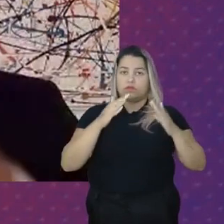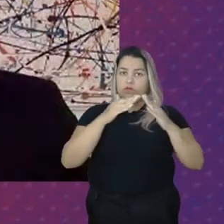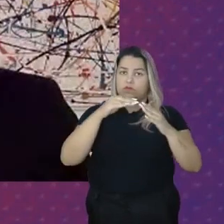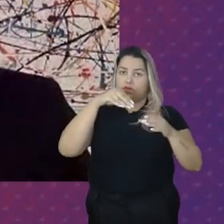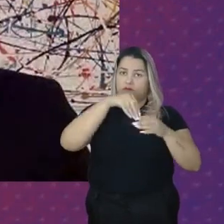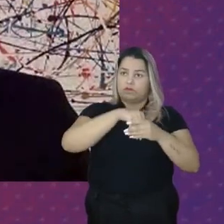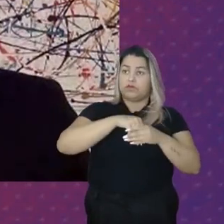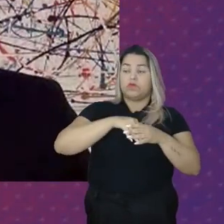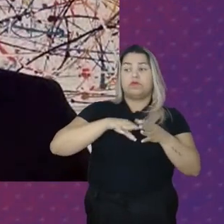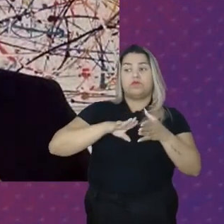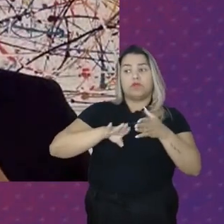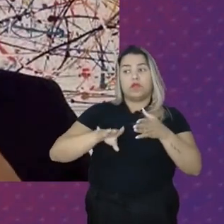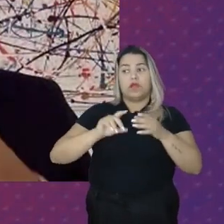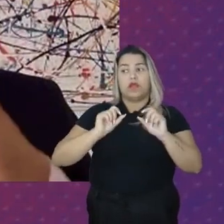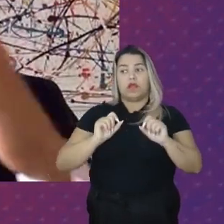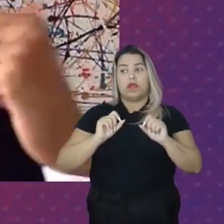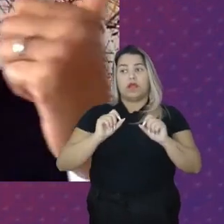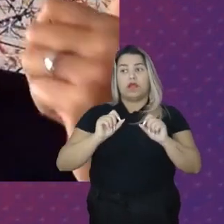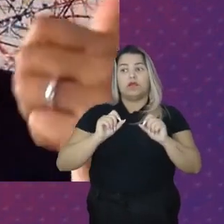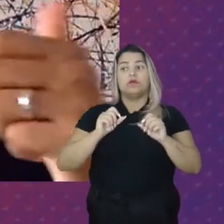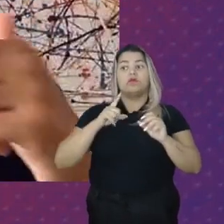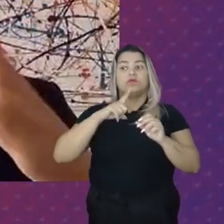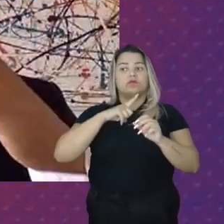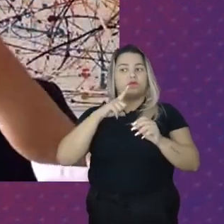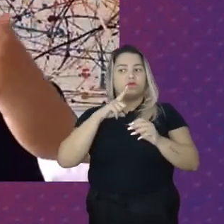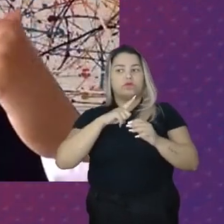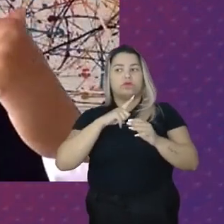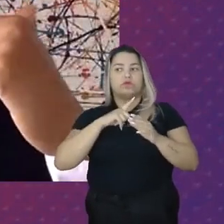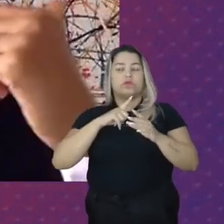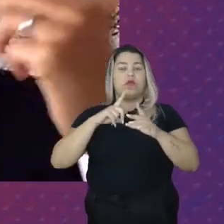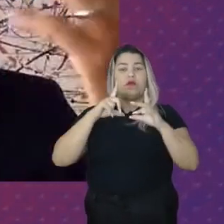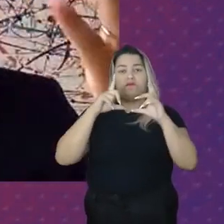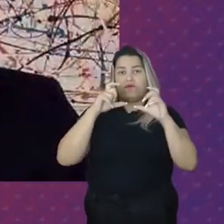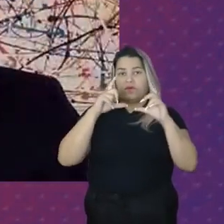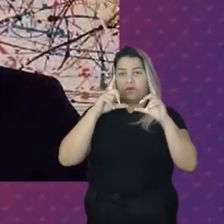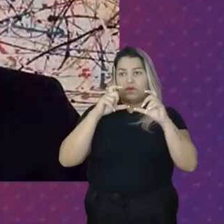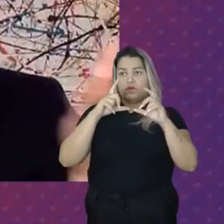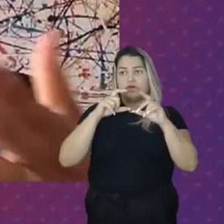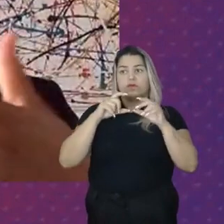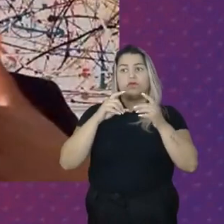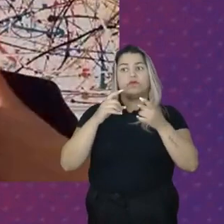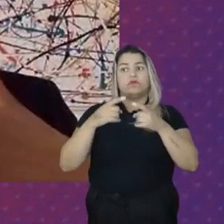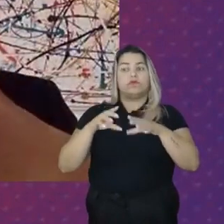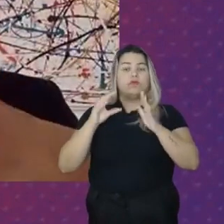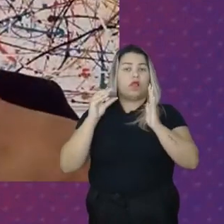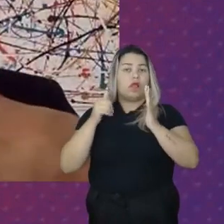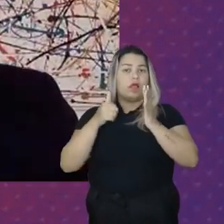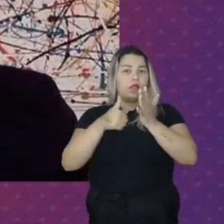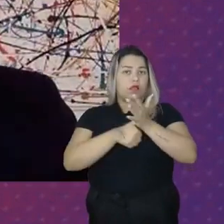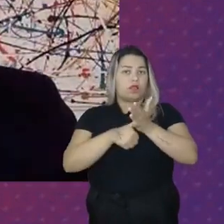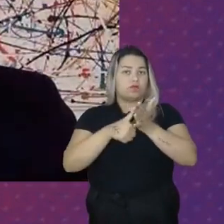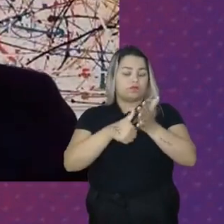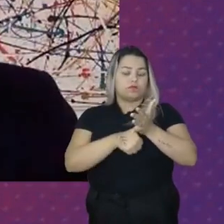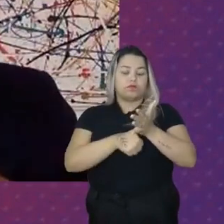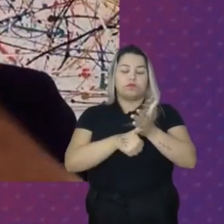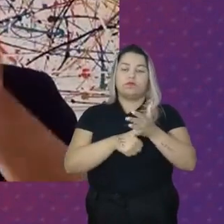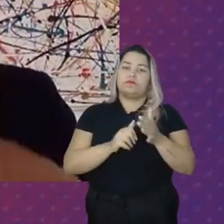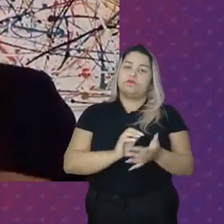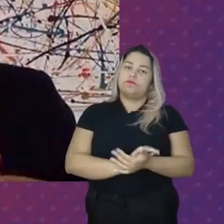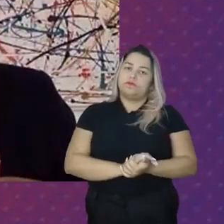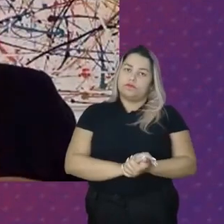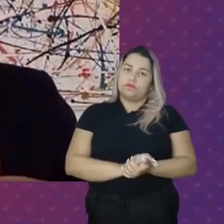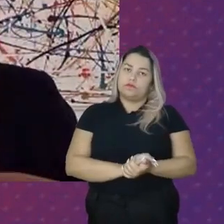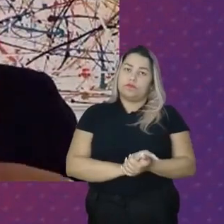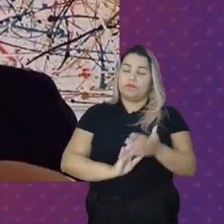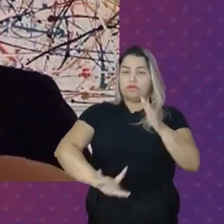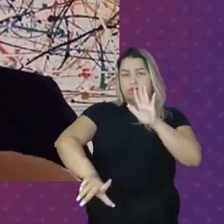para retirarem a carteira de trabalho, tiravam retrato, deixavam as suas marcas digitais. Então,